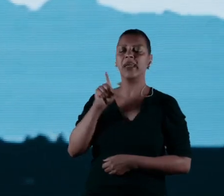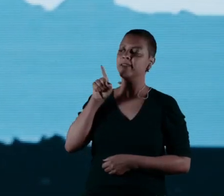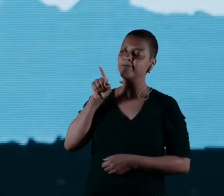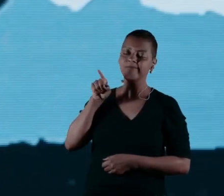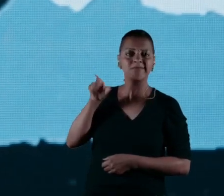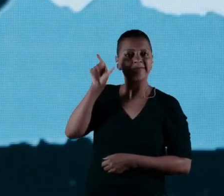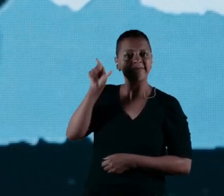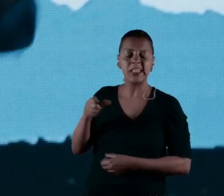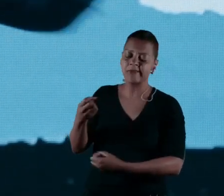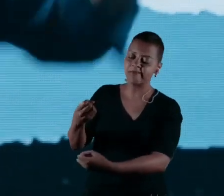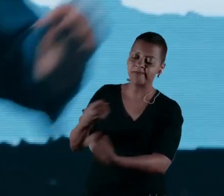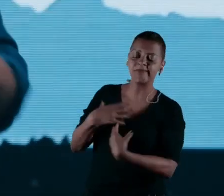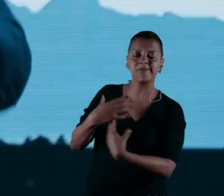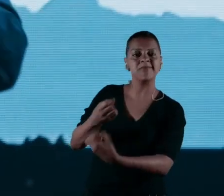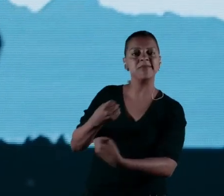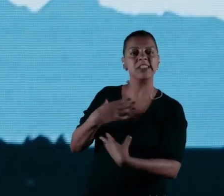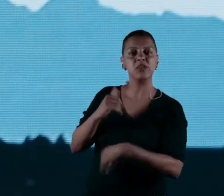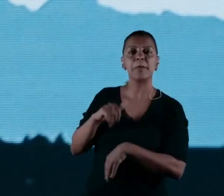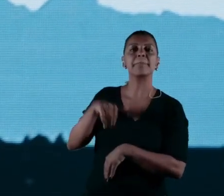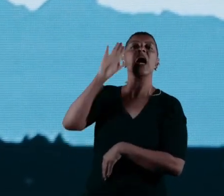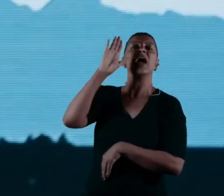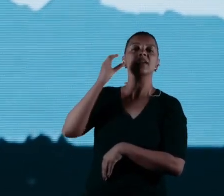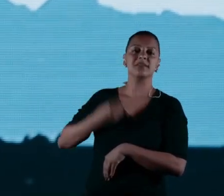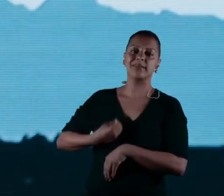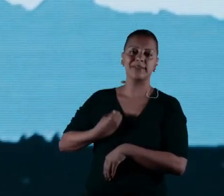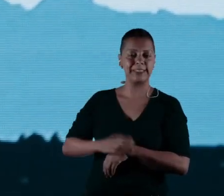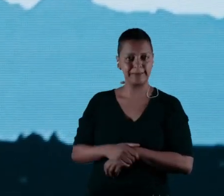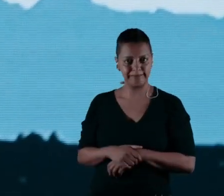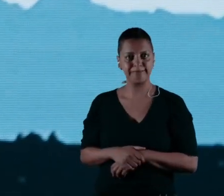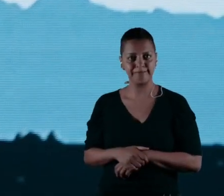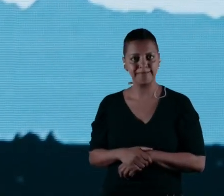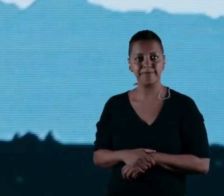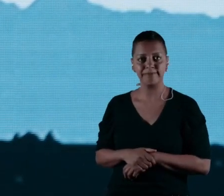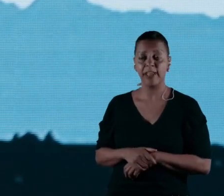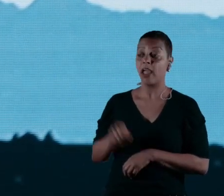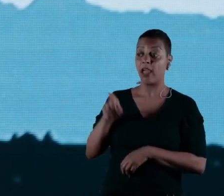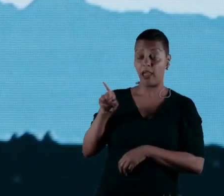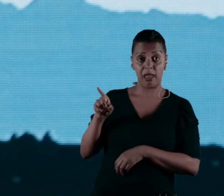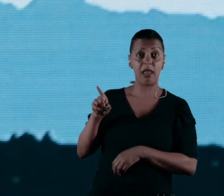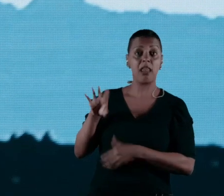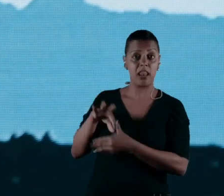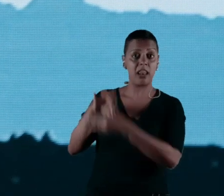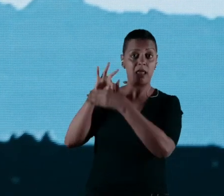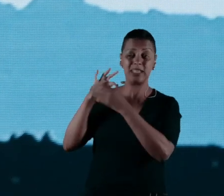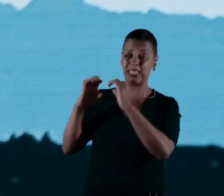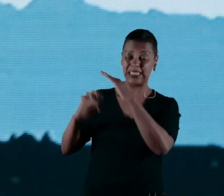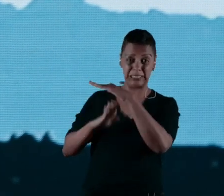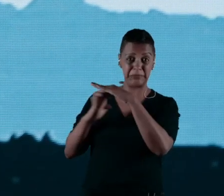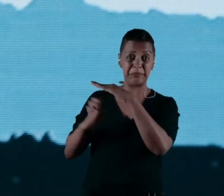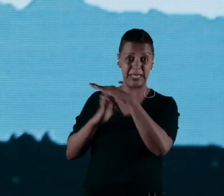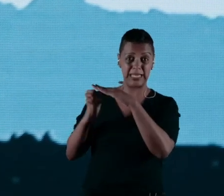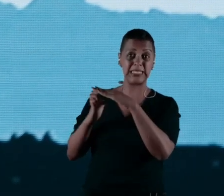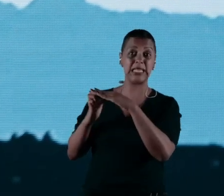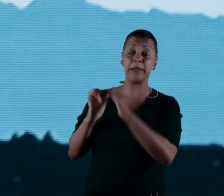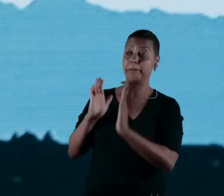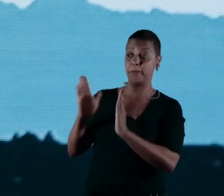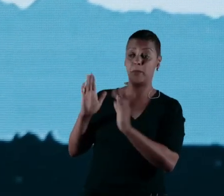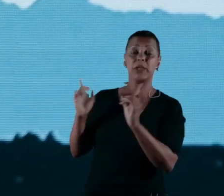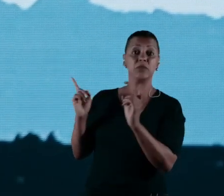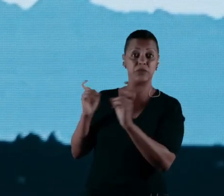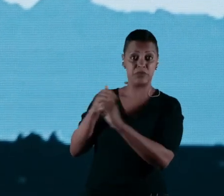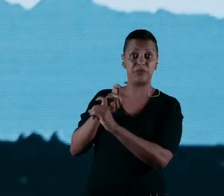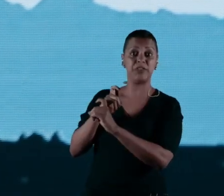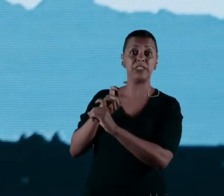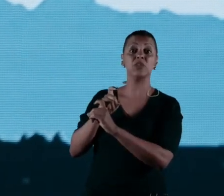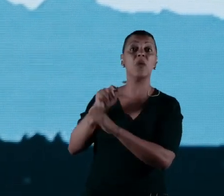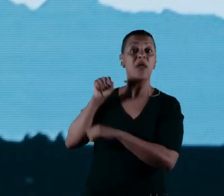Ele, em alguns momentos difíceis que a empresa dele passou, ele chamava cada um dos